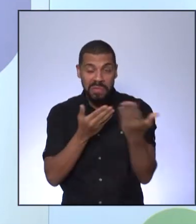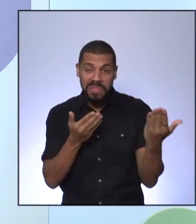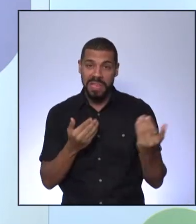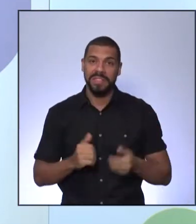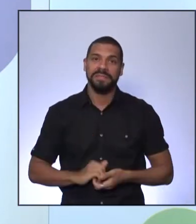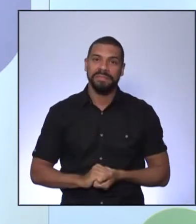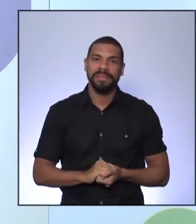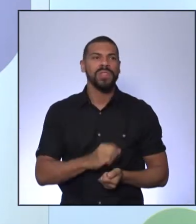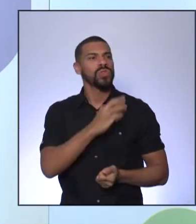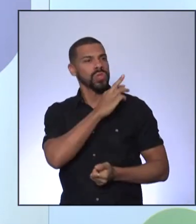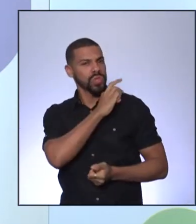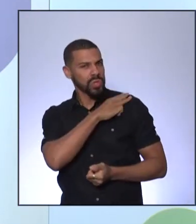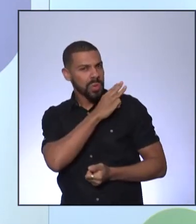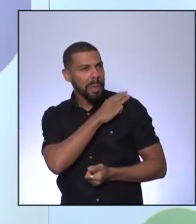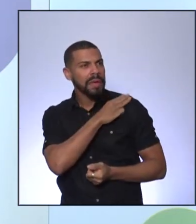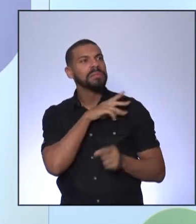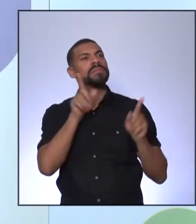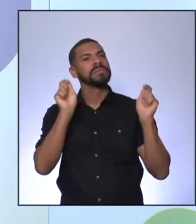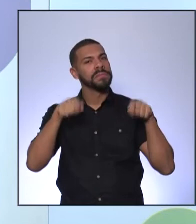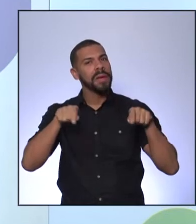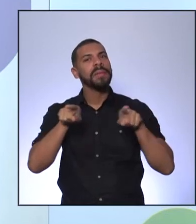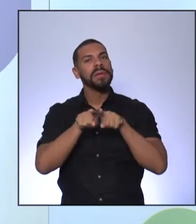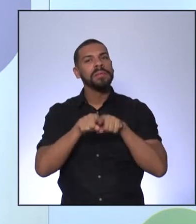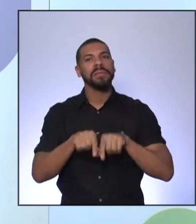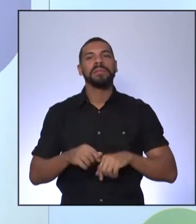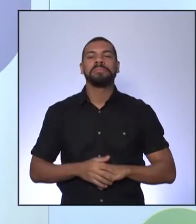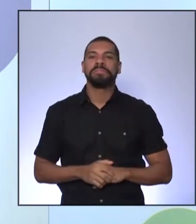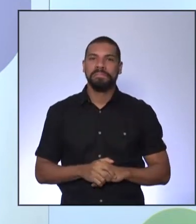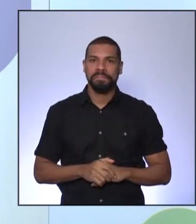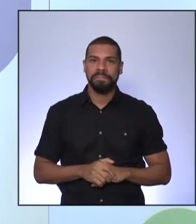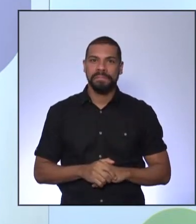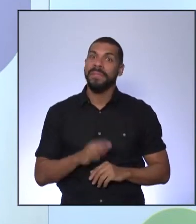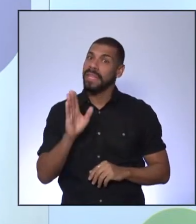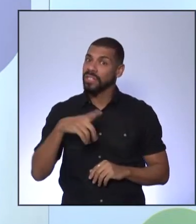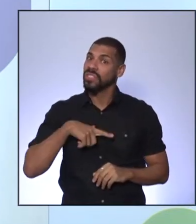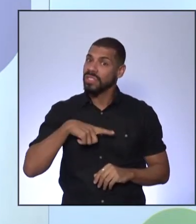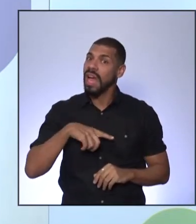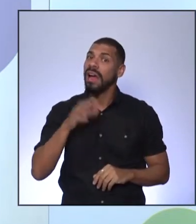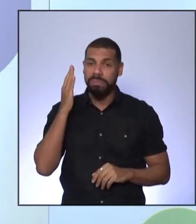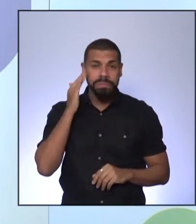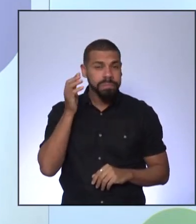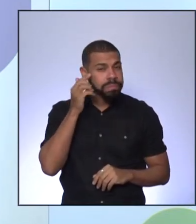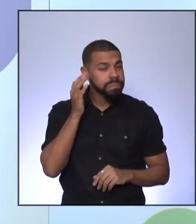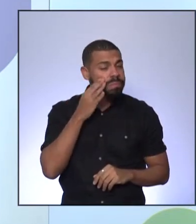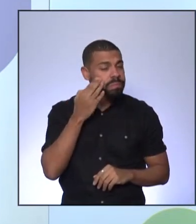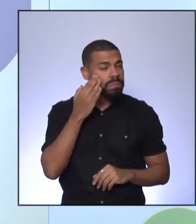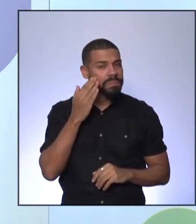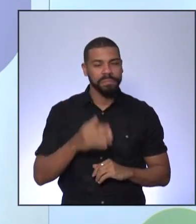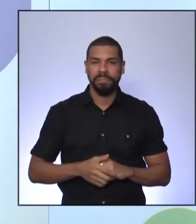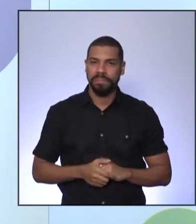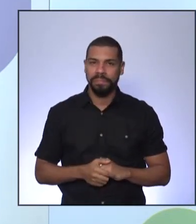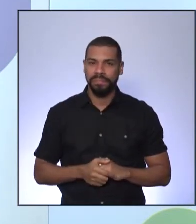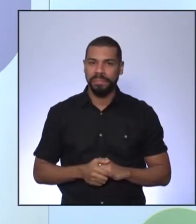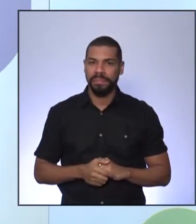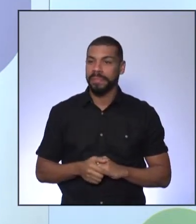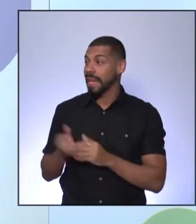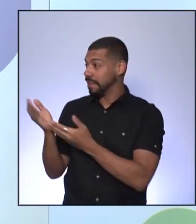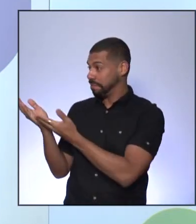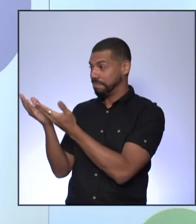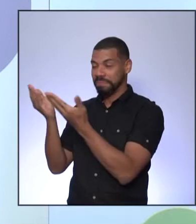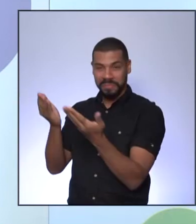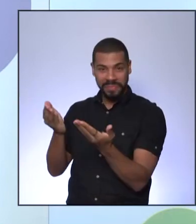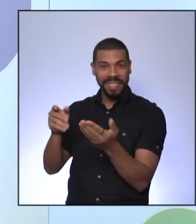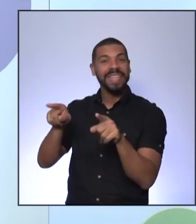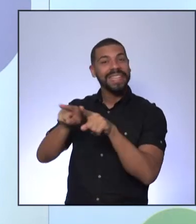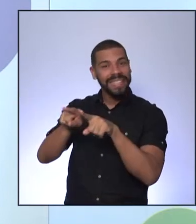o ensino médio, sobre o técnico profissional, o Novotec, que vocês já ouviram algumas vezes falar. A Roberta trouxe uma